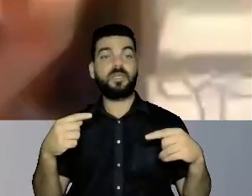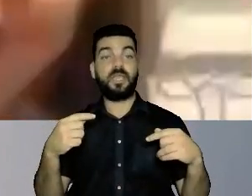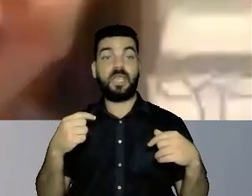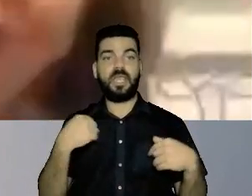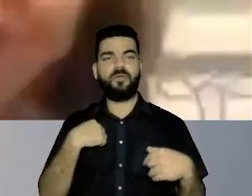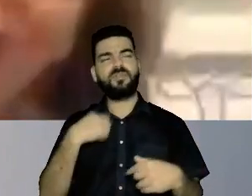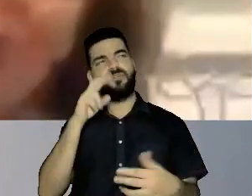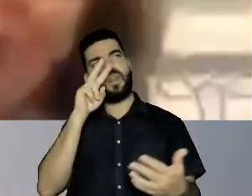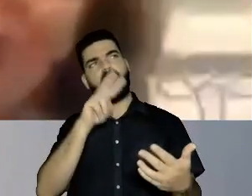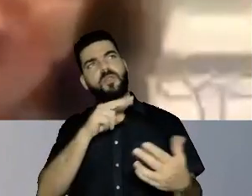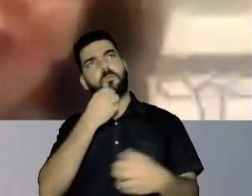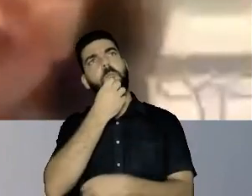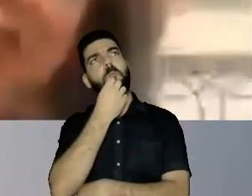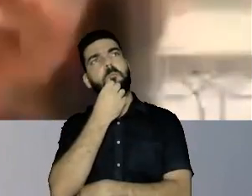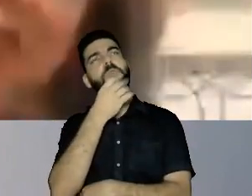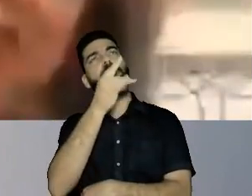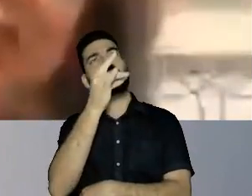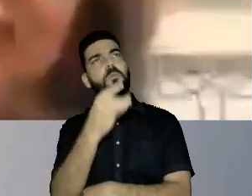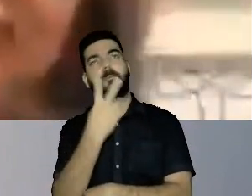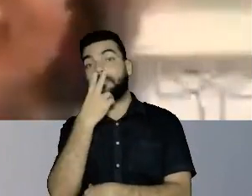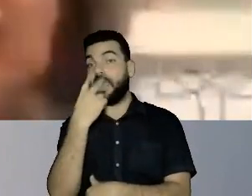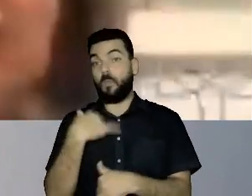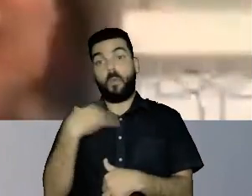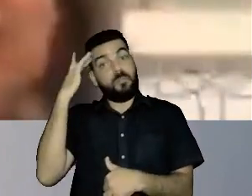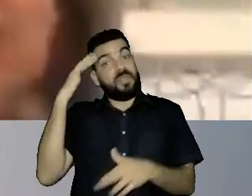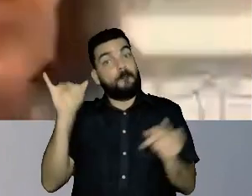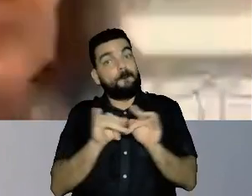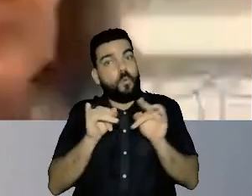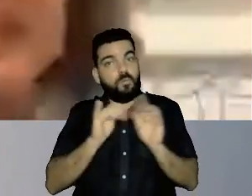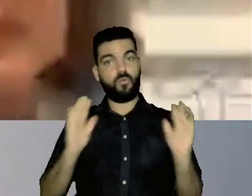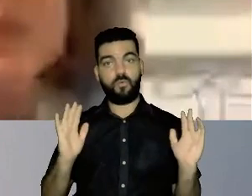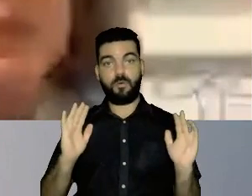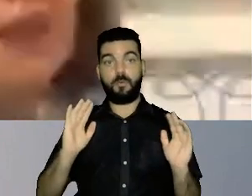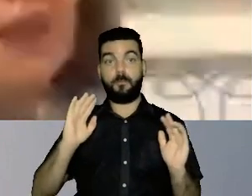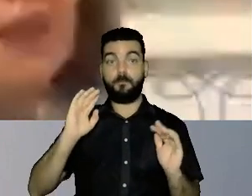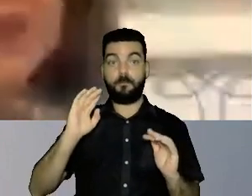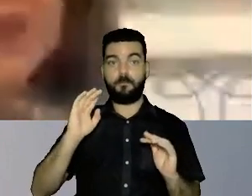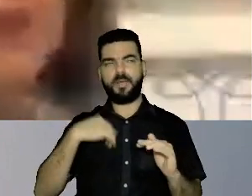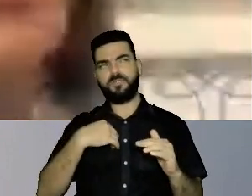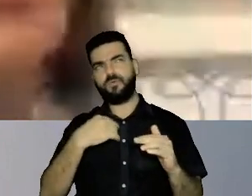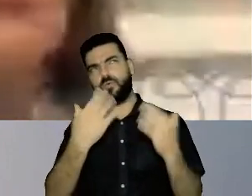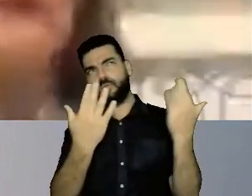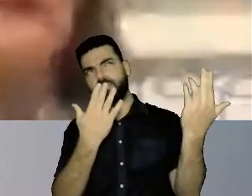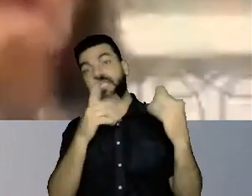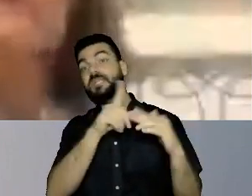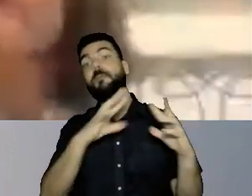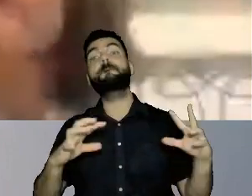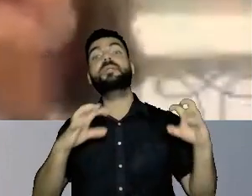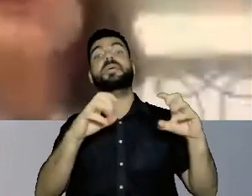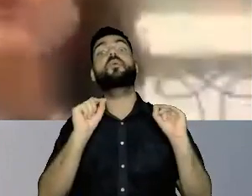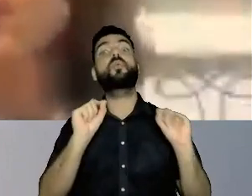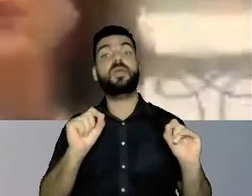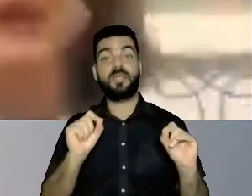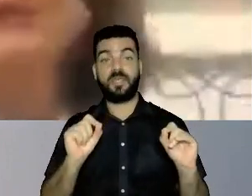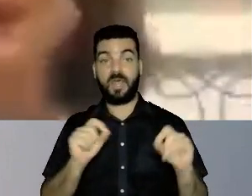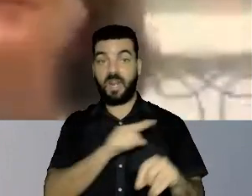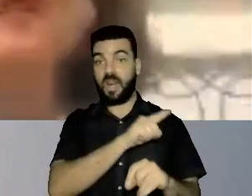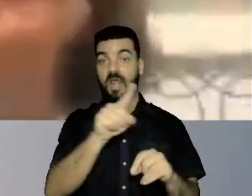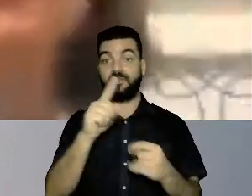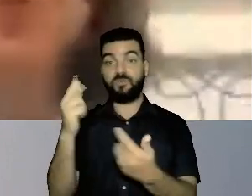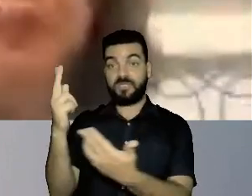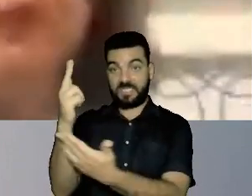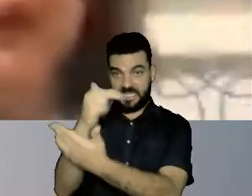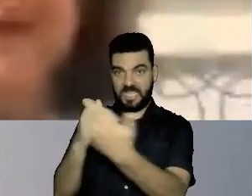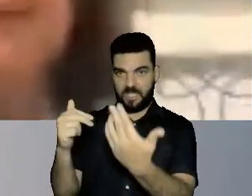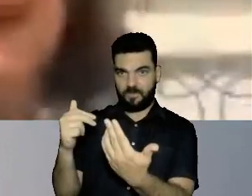memória sobre a ditadura argentina, uma das questões, e no começo eu achei assim, puxa, que detalhe